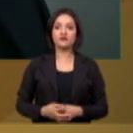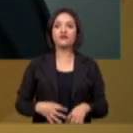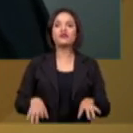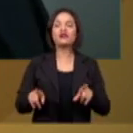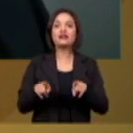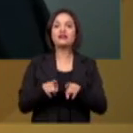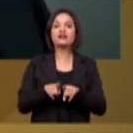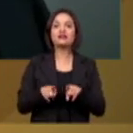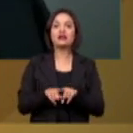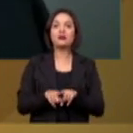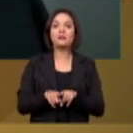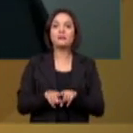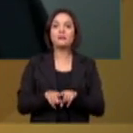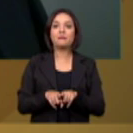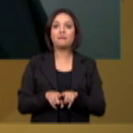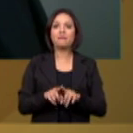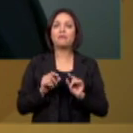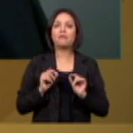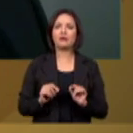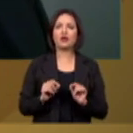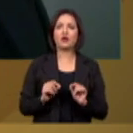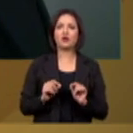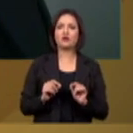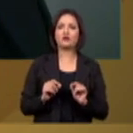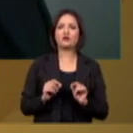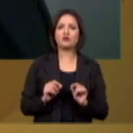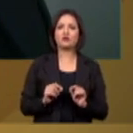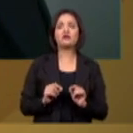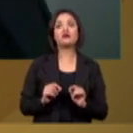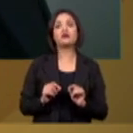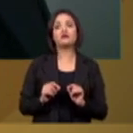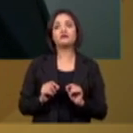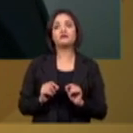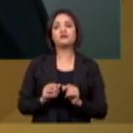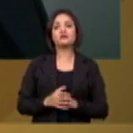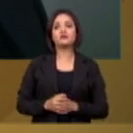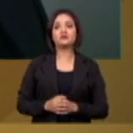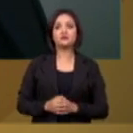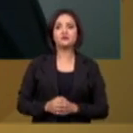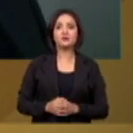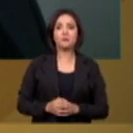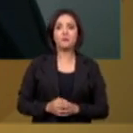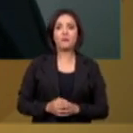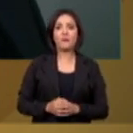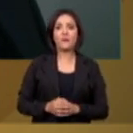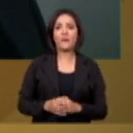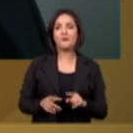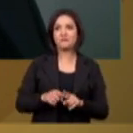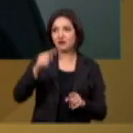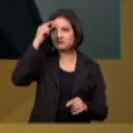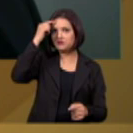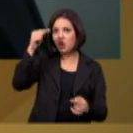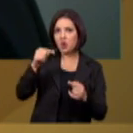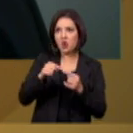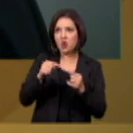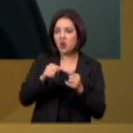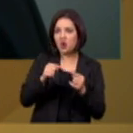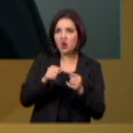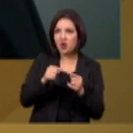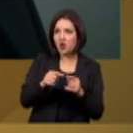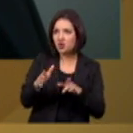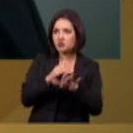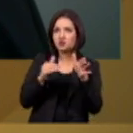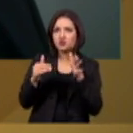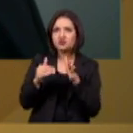hipermito do mesmo modo tv o descumprimento que foram dirigidos a